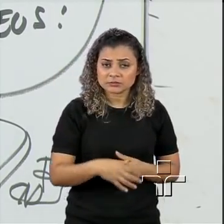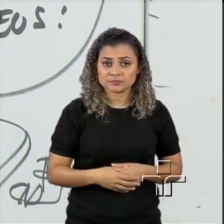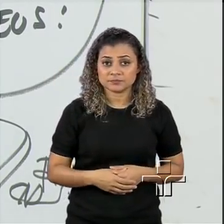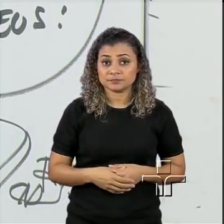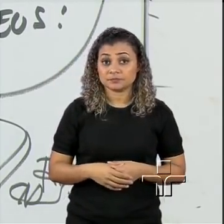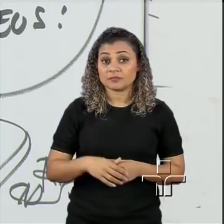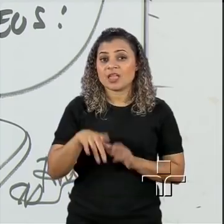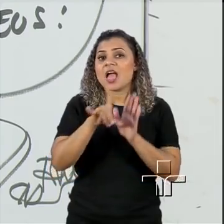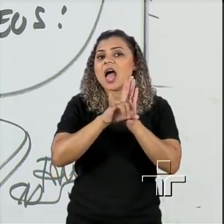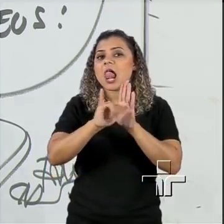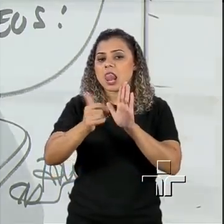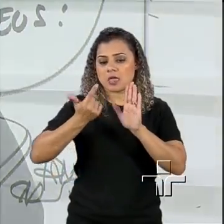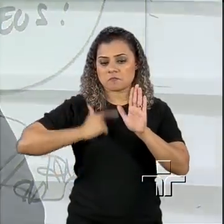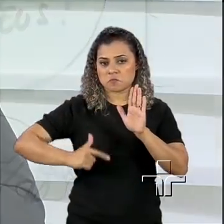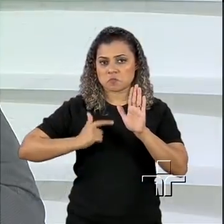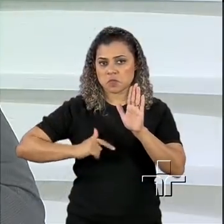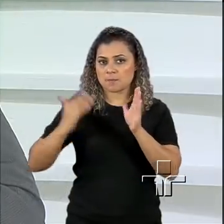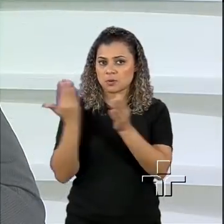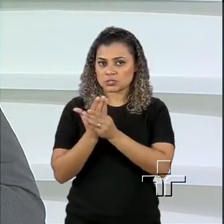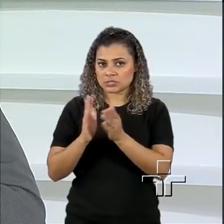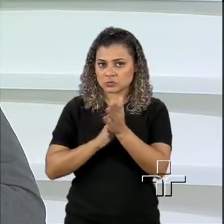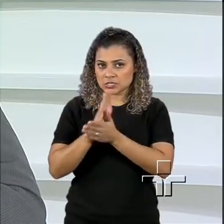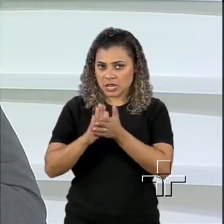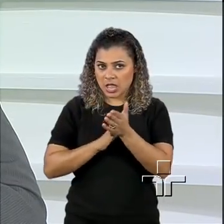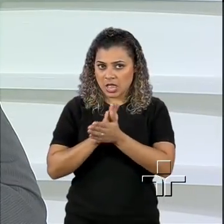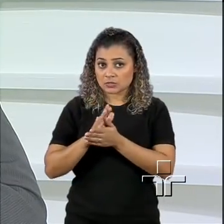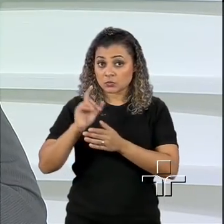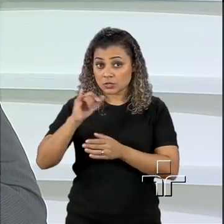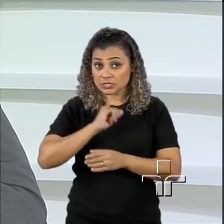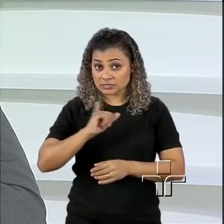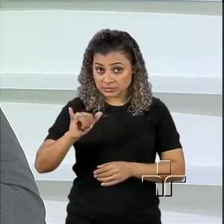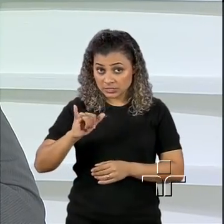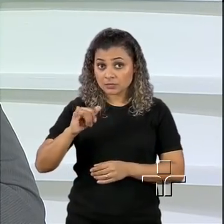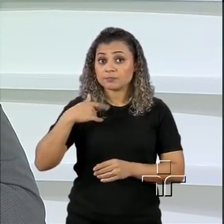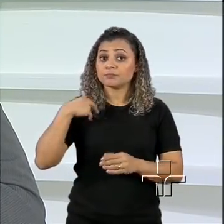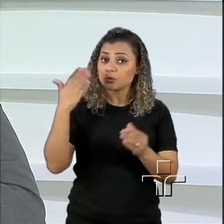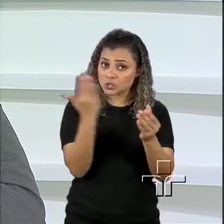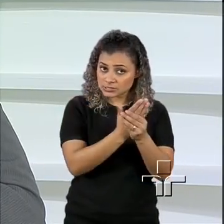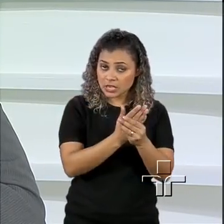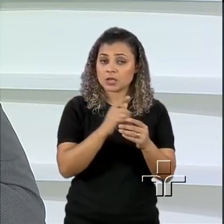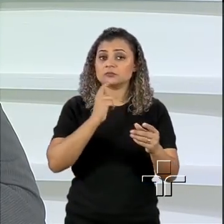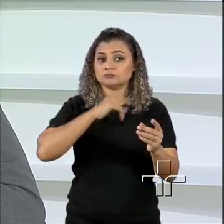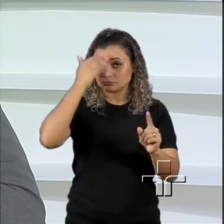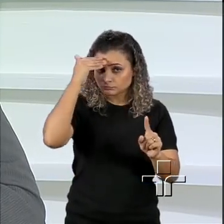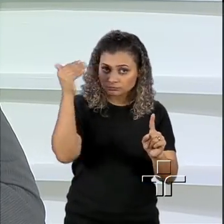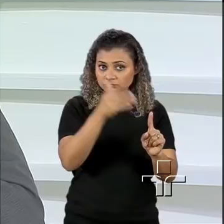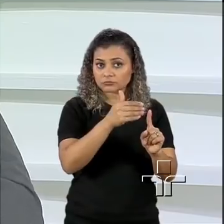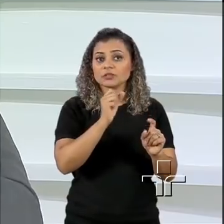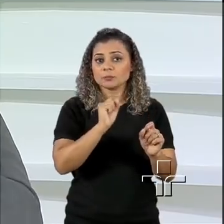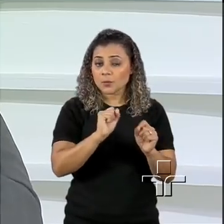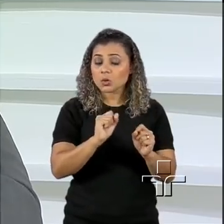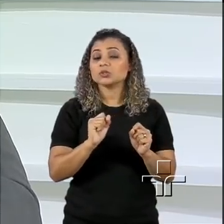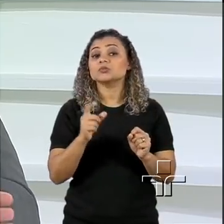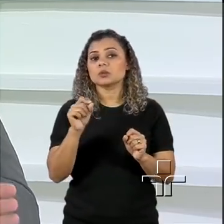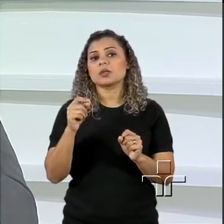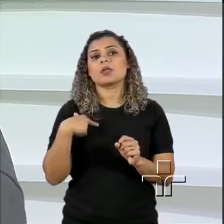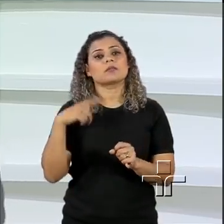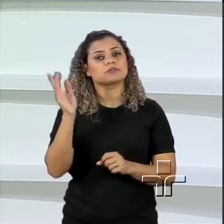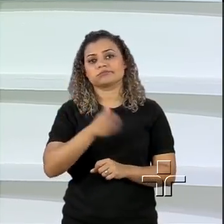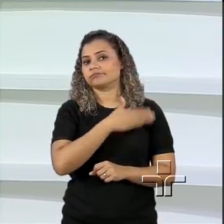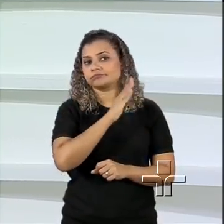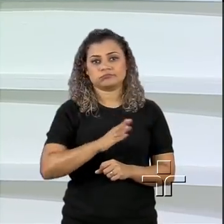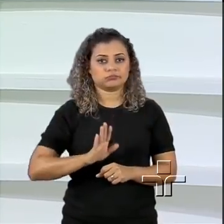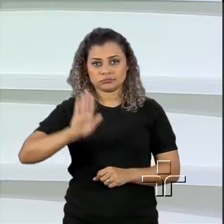clara. Ela diz o seguinte, candidatos condenados por tribunal colegiado podem ter a candidatura impugnada. É óbvio que o candidato